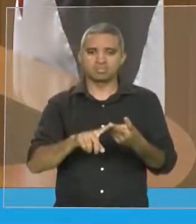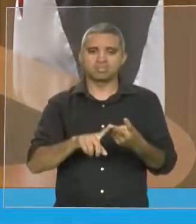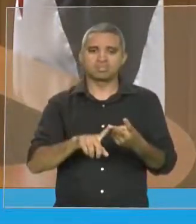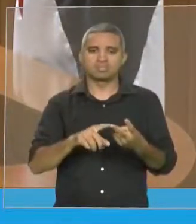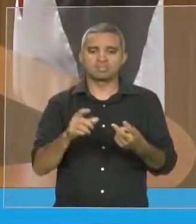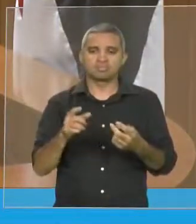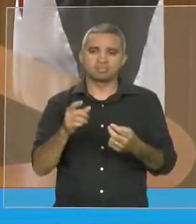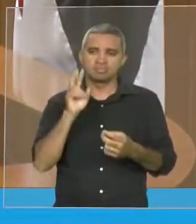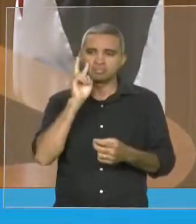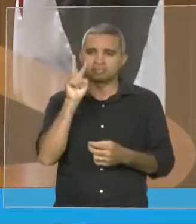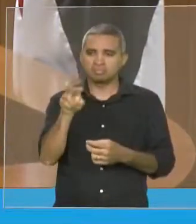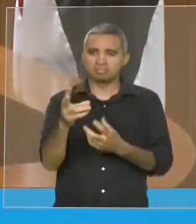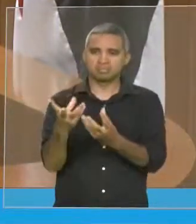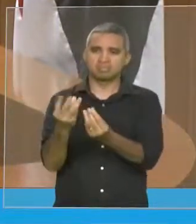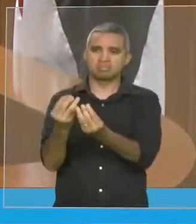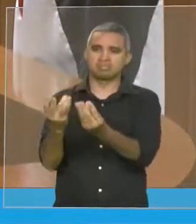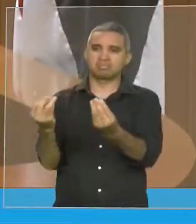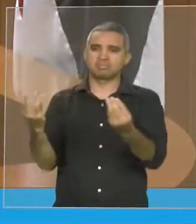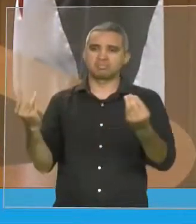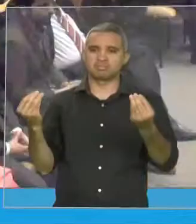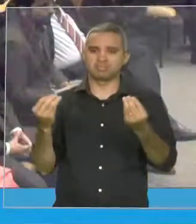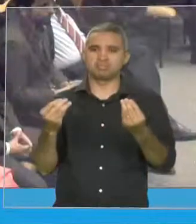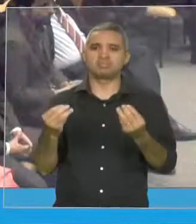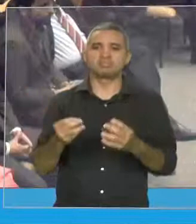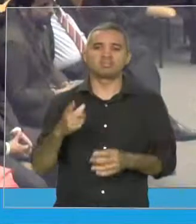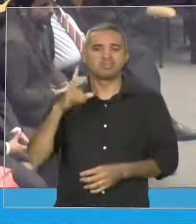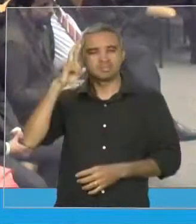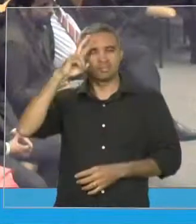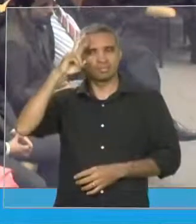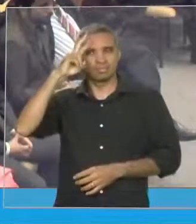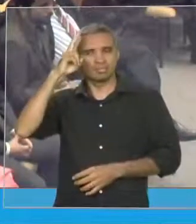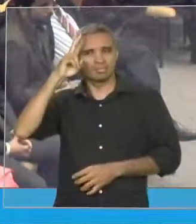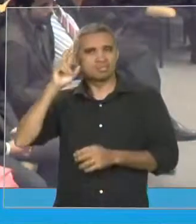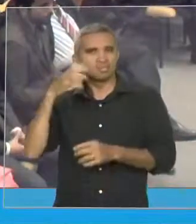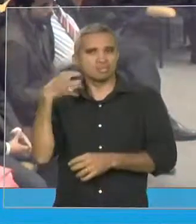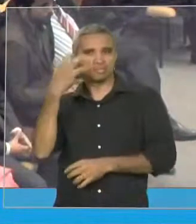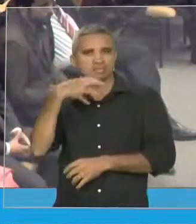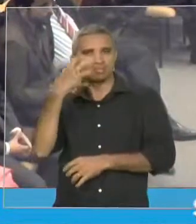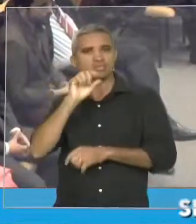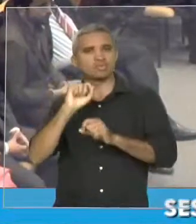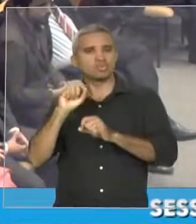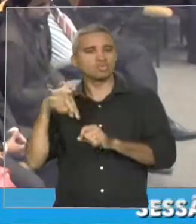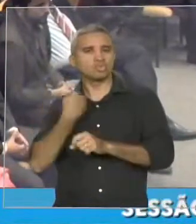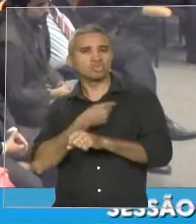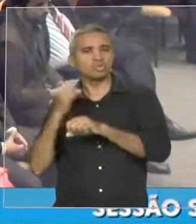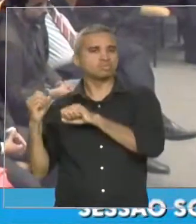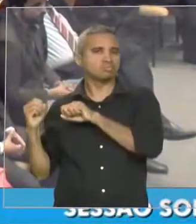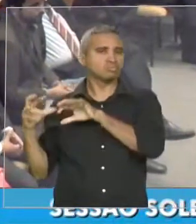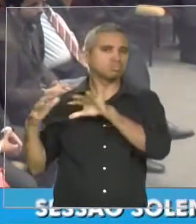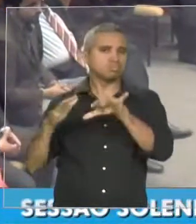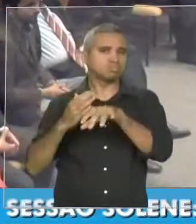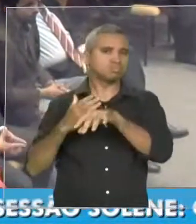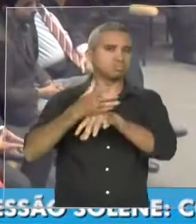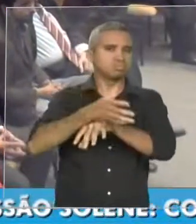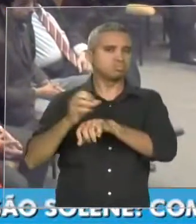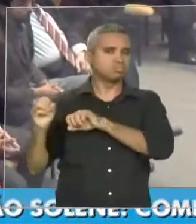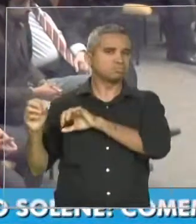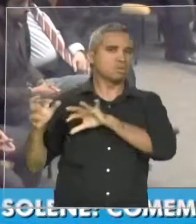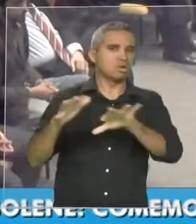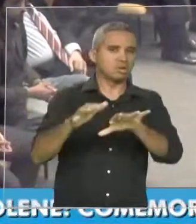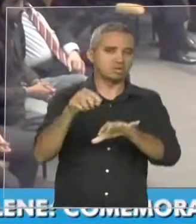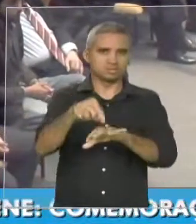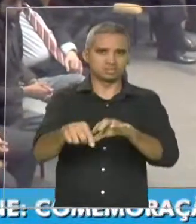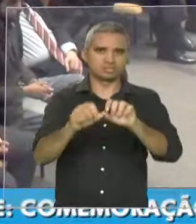eu lembrei daquela música, nós vamos invadir sua praia, né? Estamos hoje realmente invadindo aqui a Assembleia,